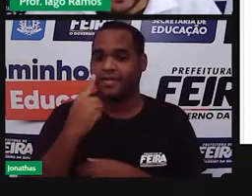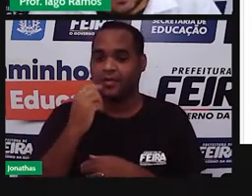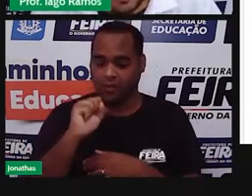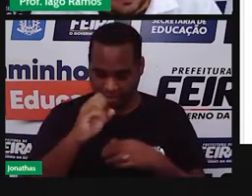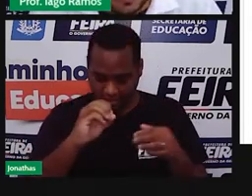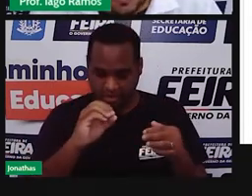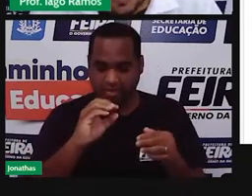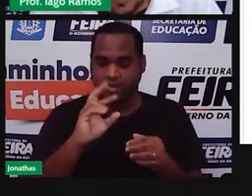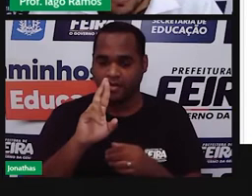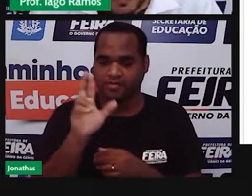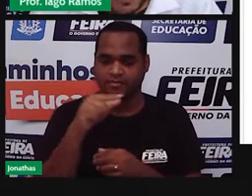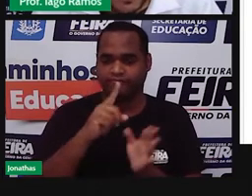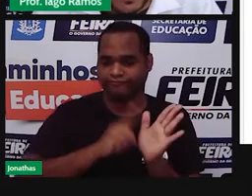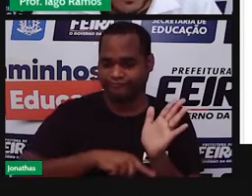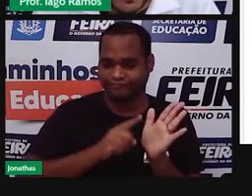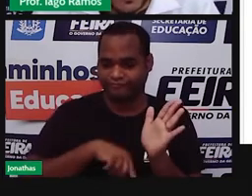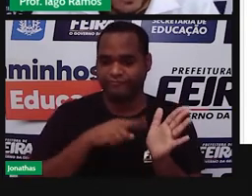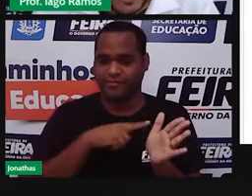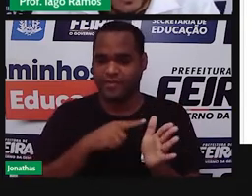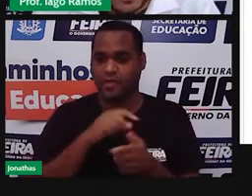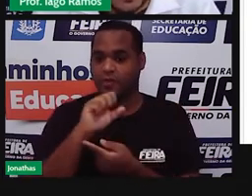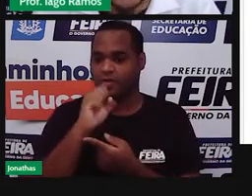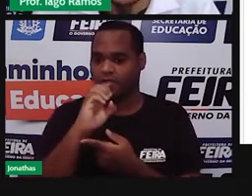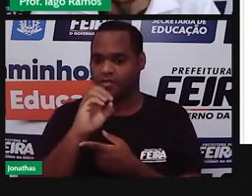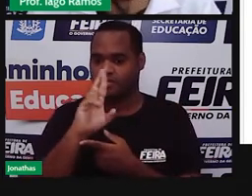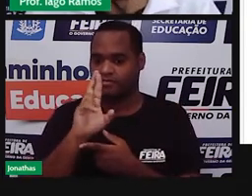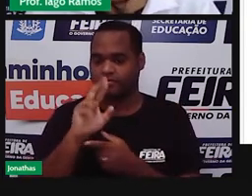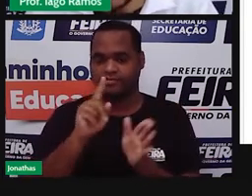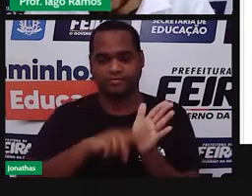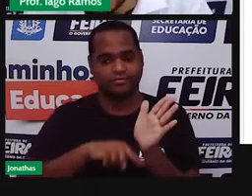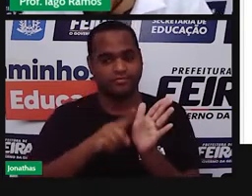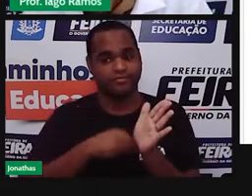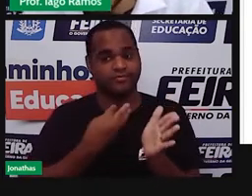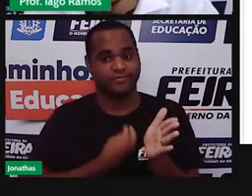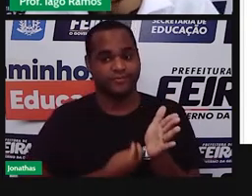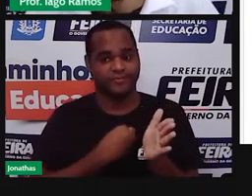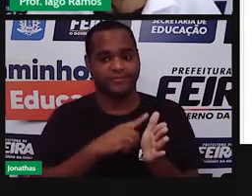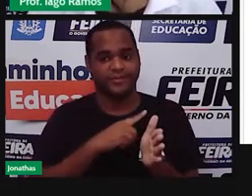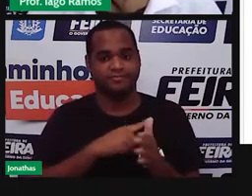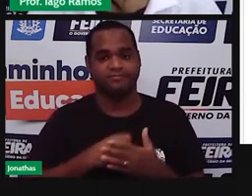R$ 80, né? Menos R$ 80.